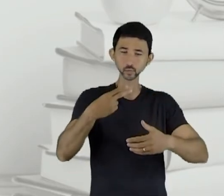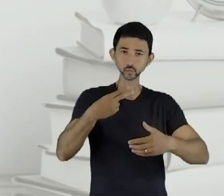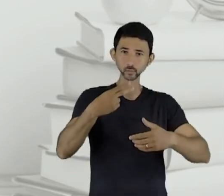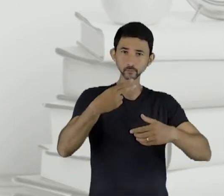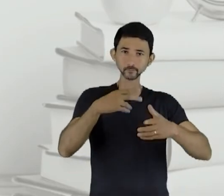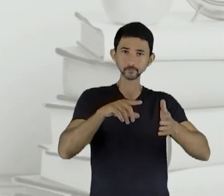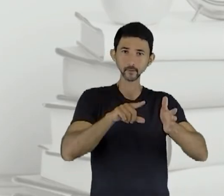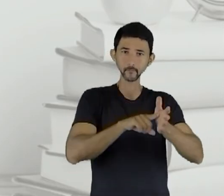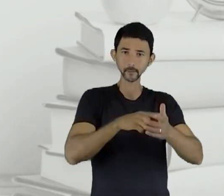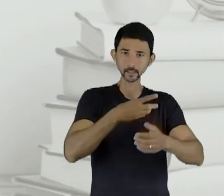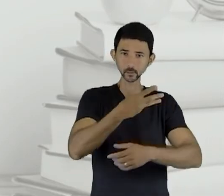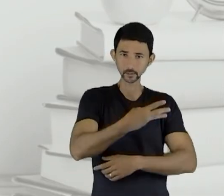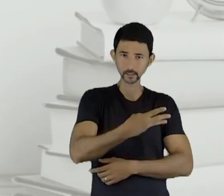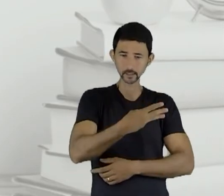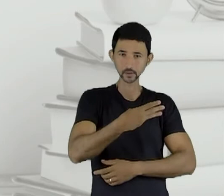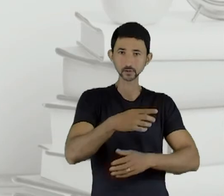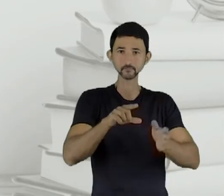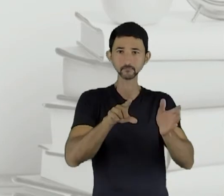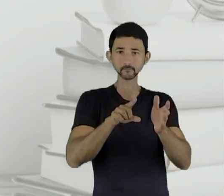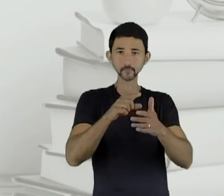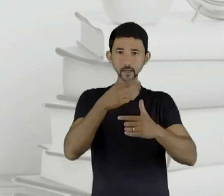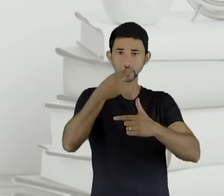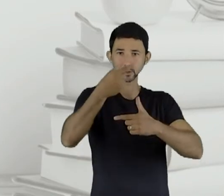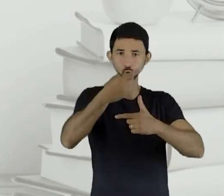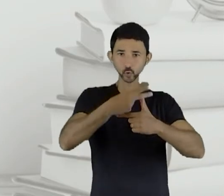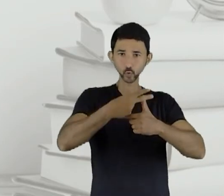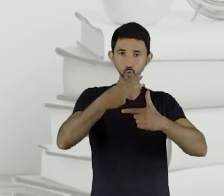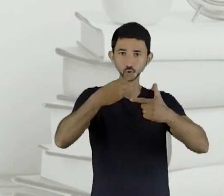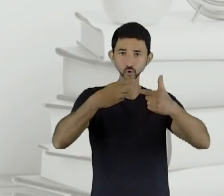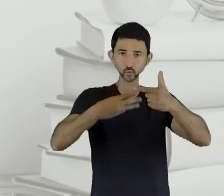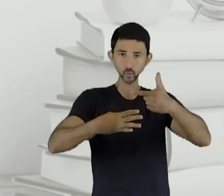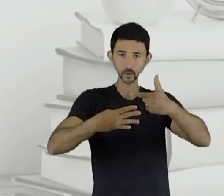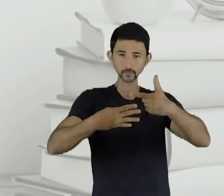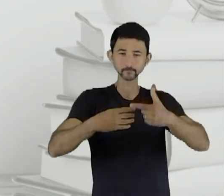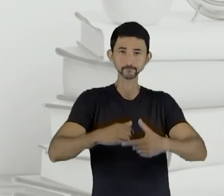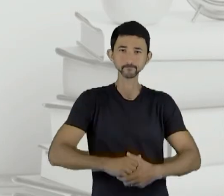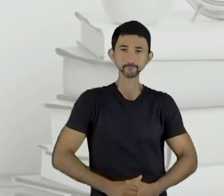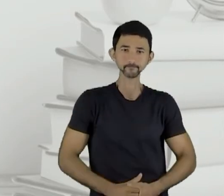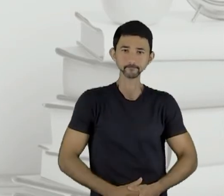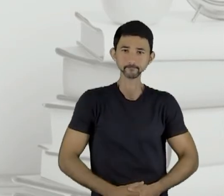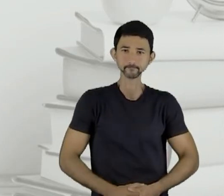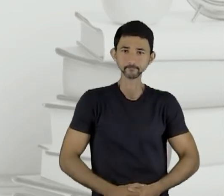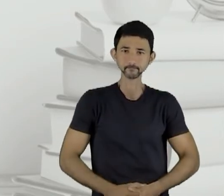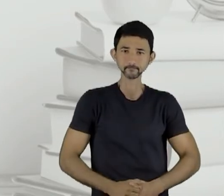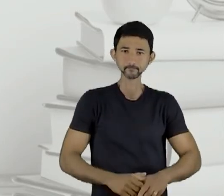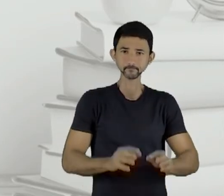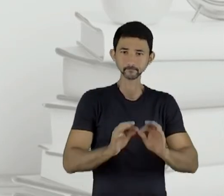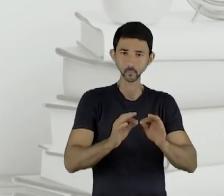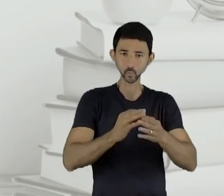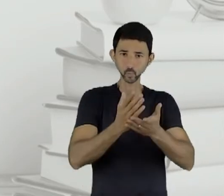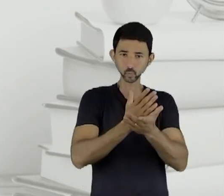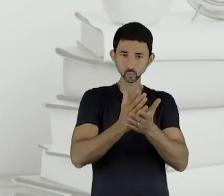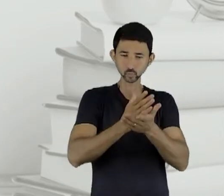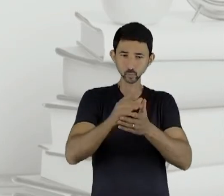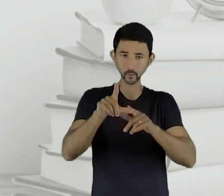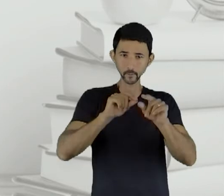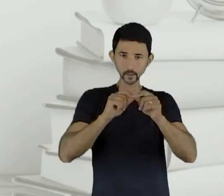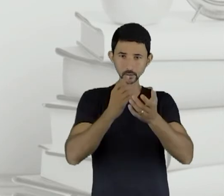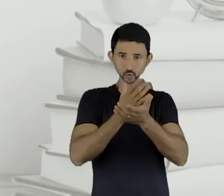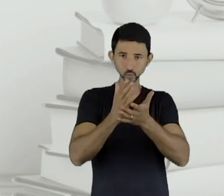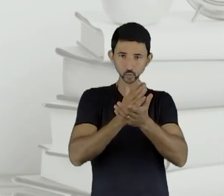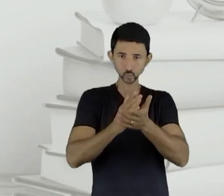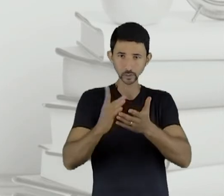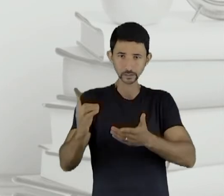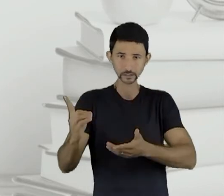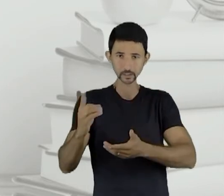2 terços. Eu dividi de menos 3 a menos 4 em 3 partes e tomei 2 delas, 2 da direita